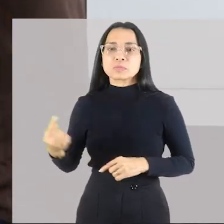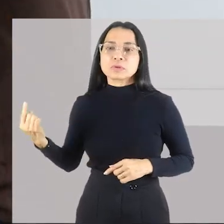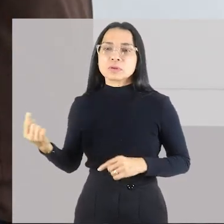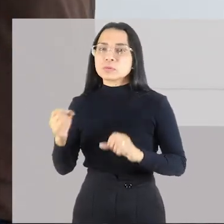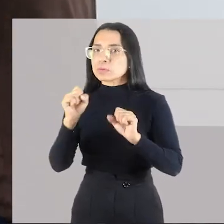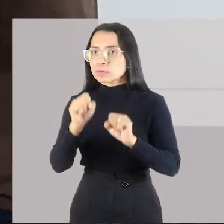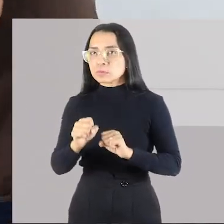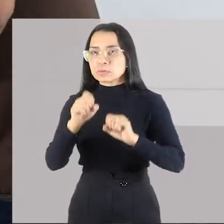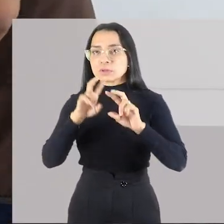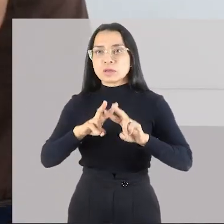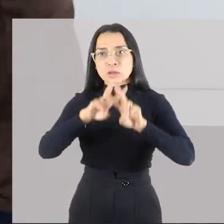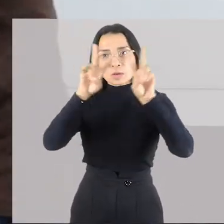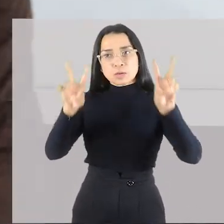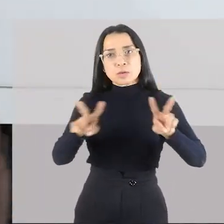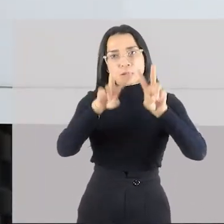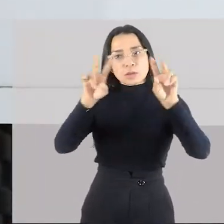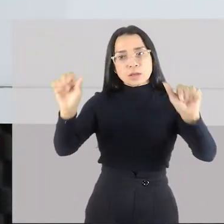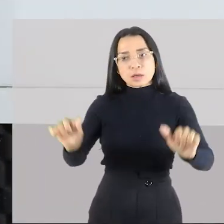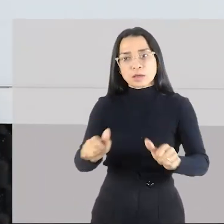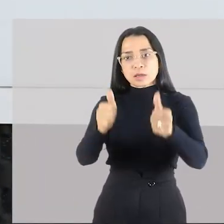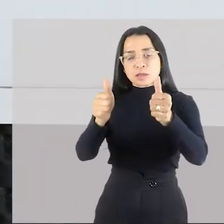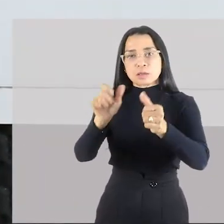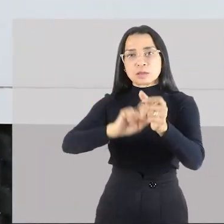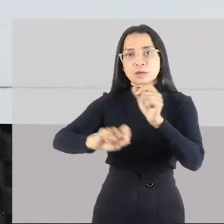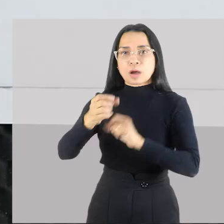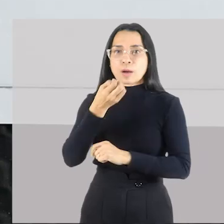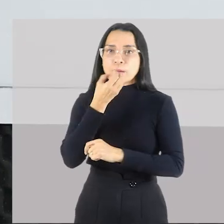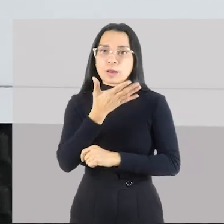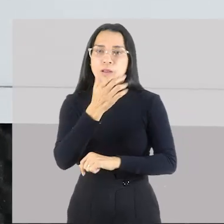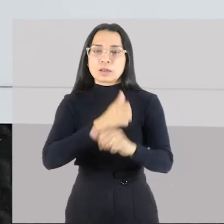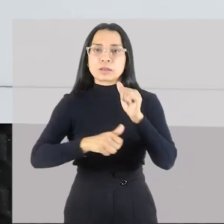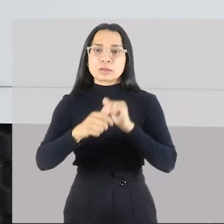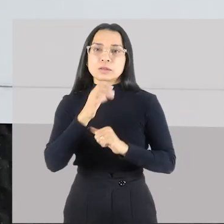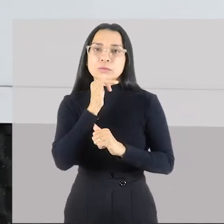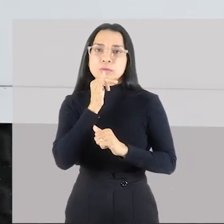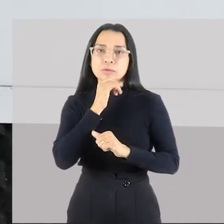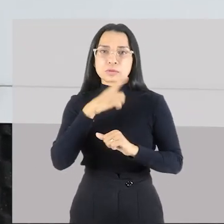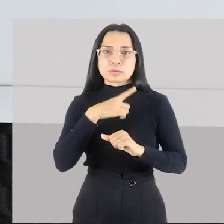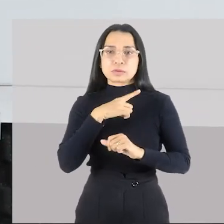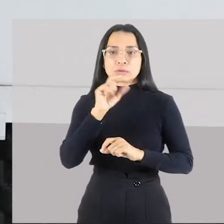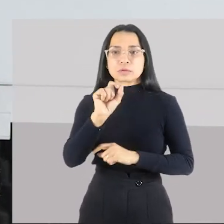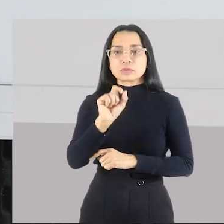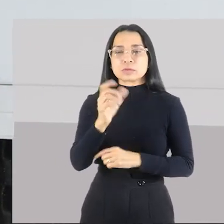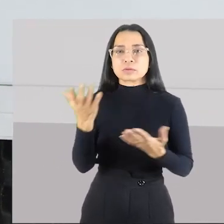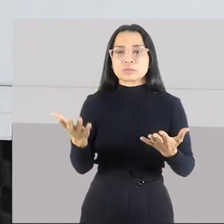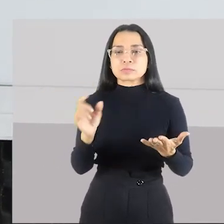gente poder visualizar melhor. Beleza. Então, por exemplo, você tem aqui, ó,